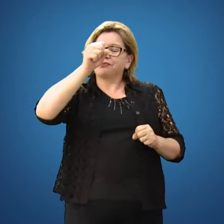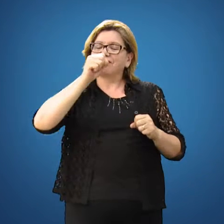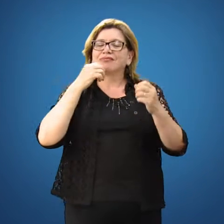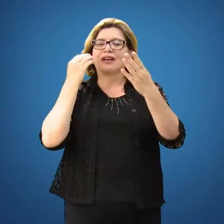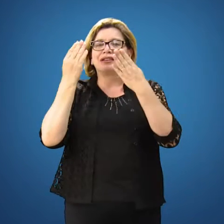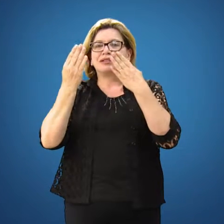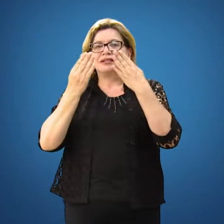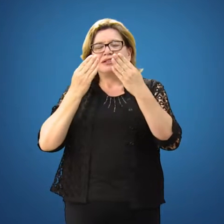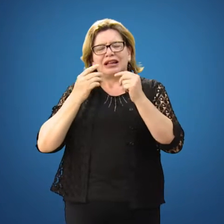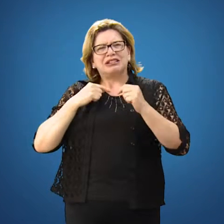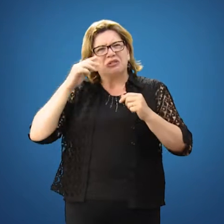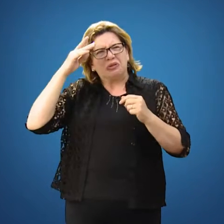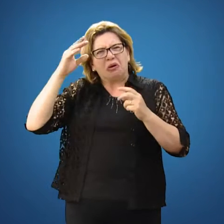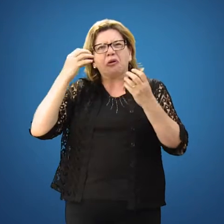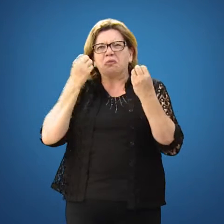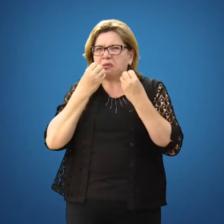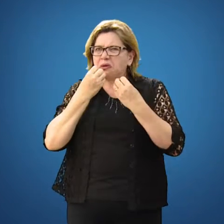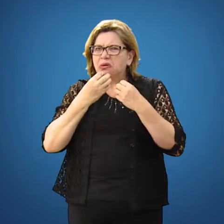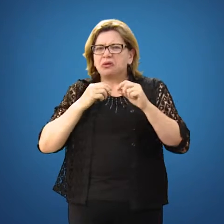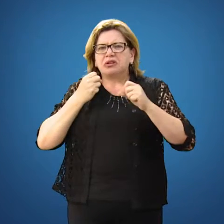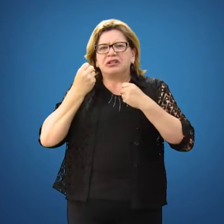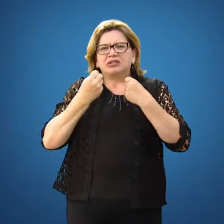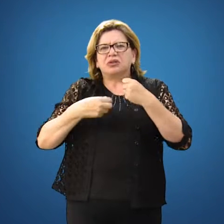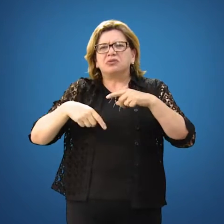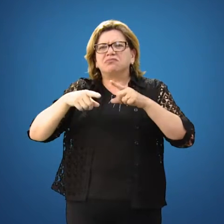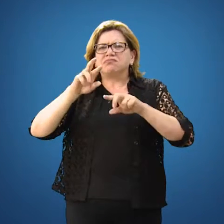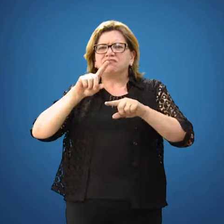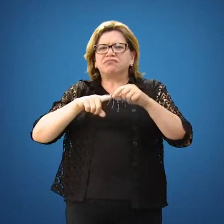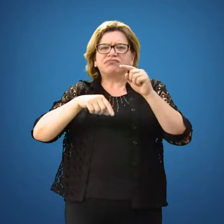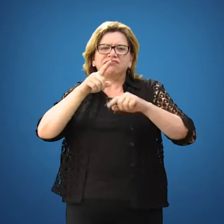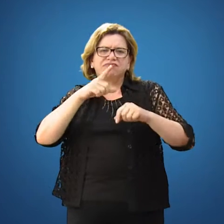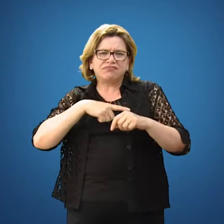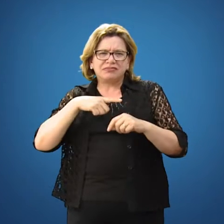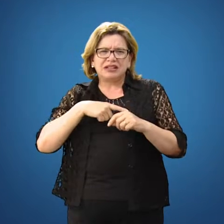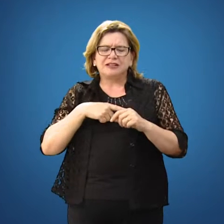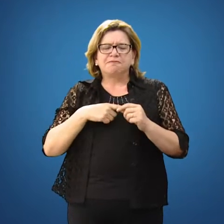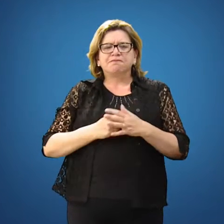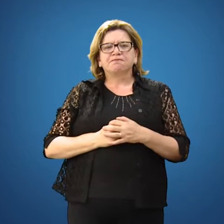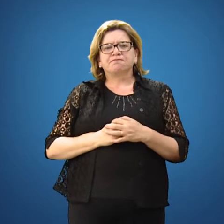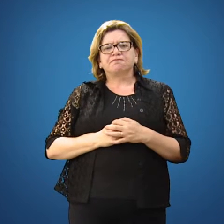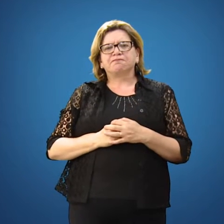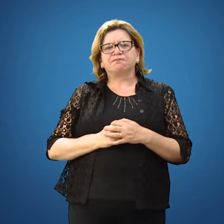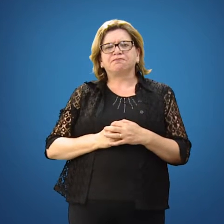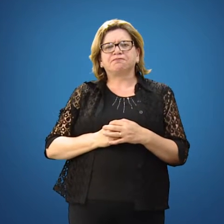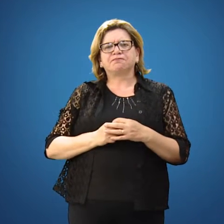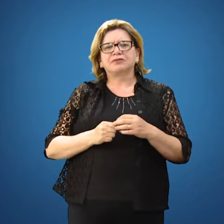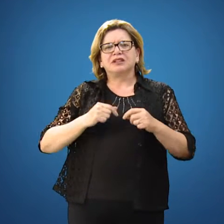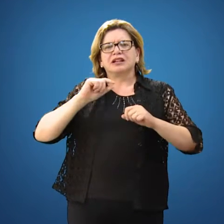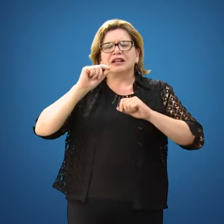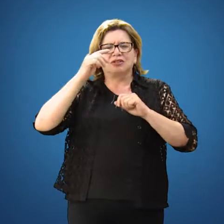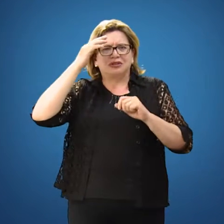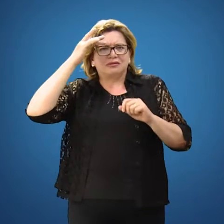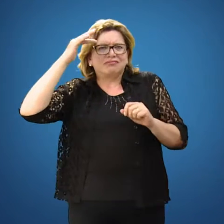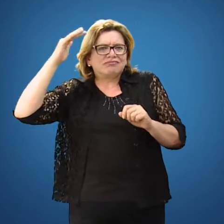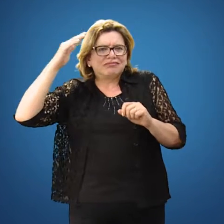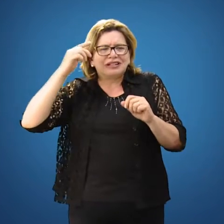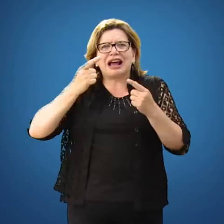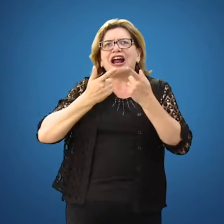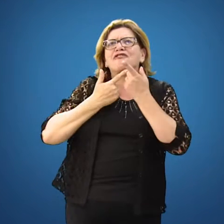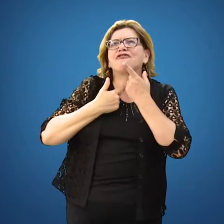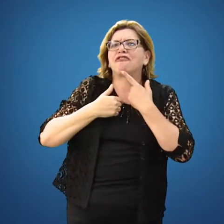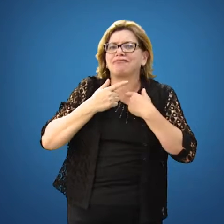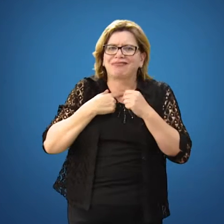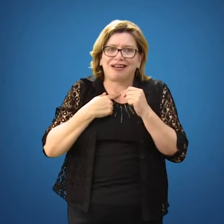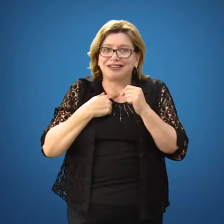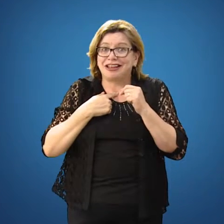da viabilidade do sonho, considerando os recursos do sonhador, né? Então, entre sonhar, desejar